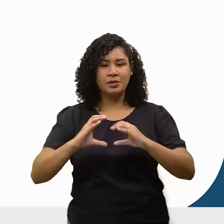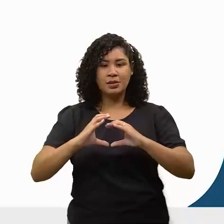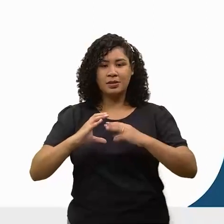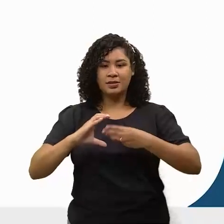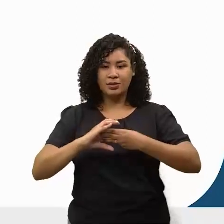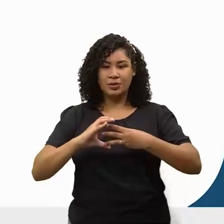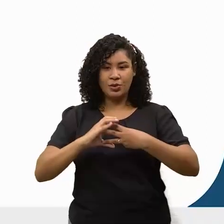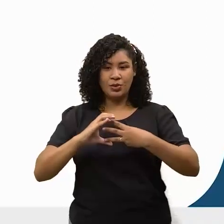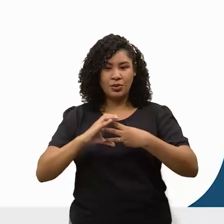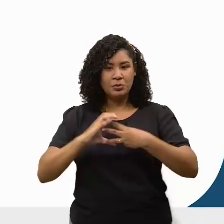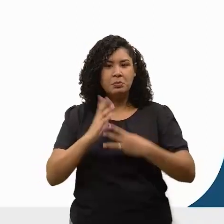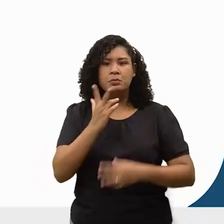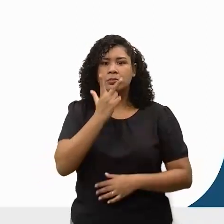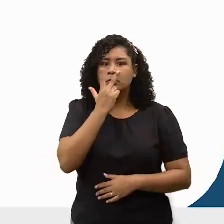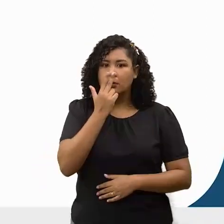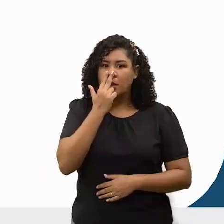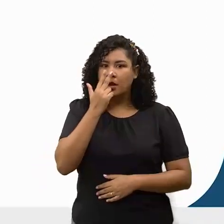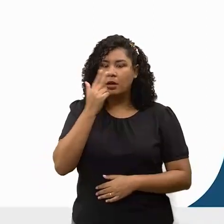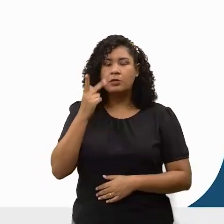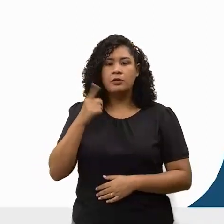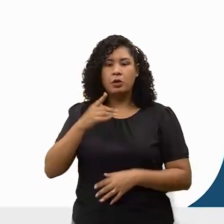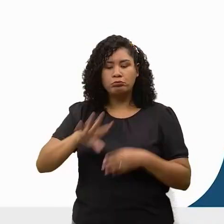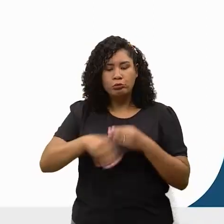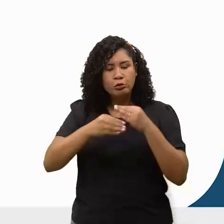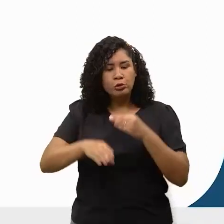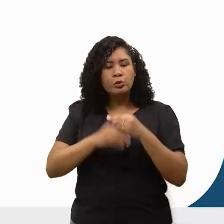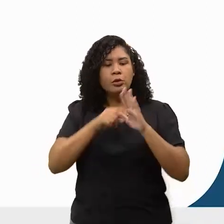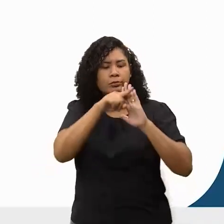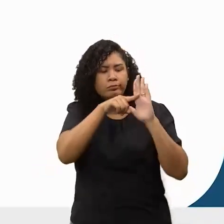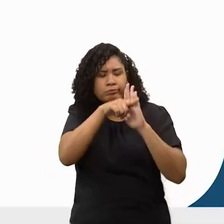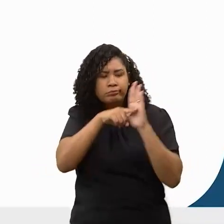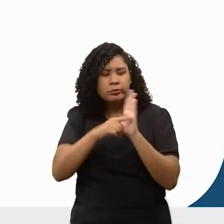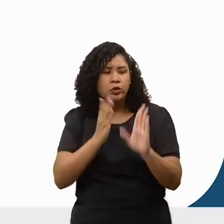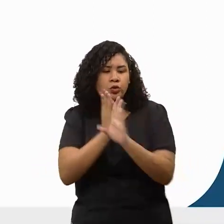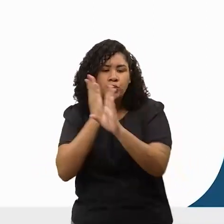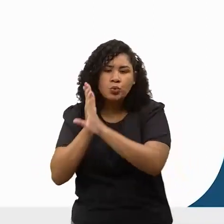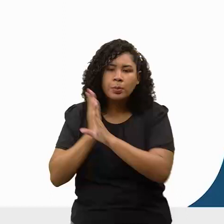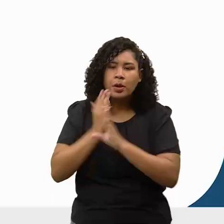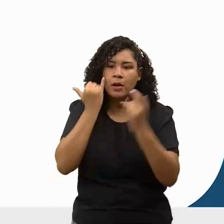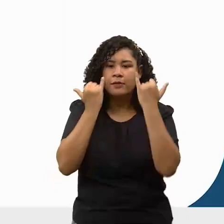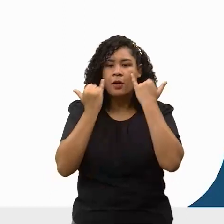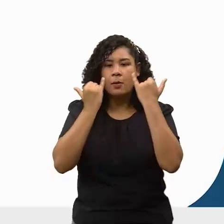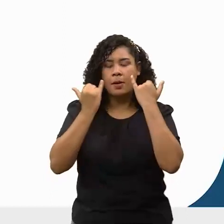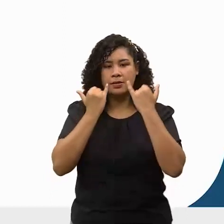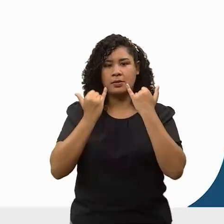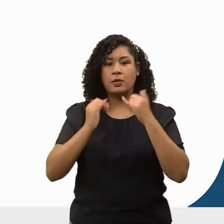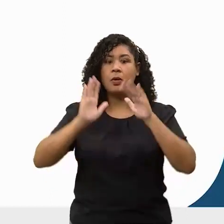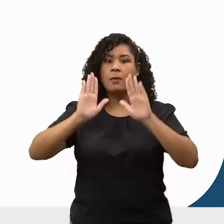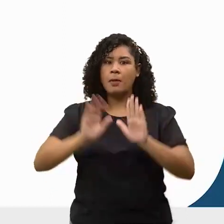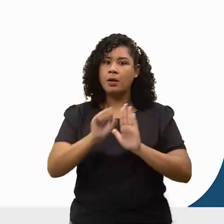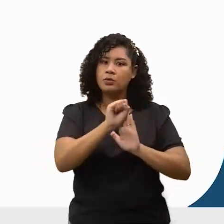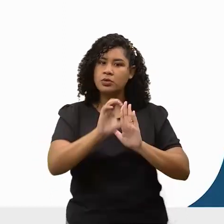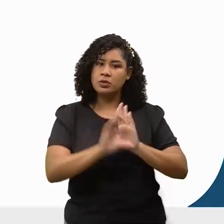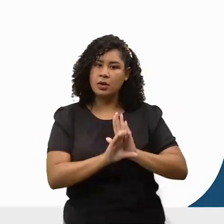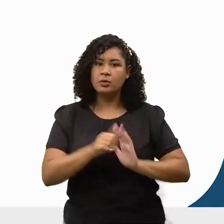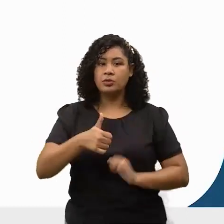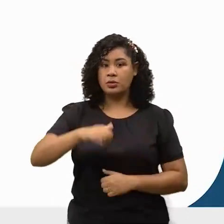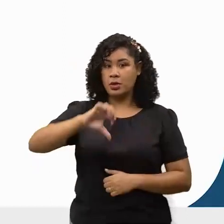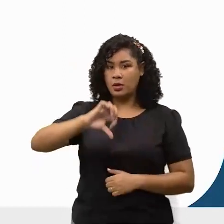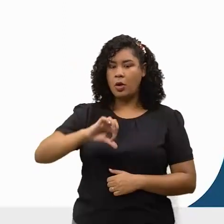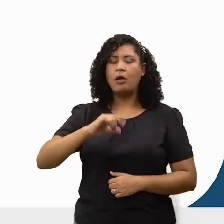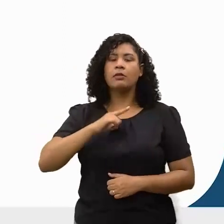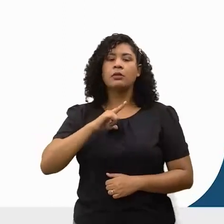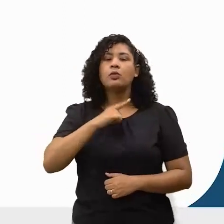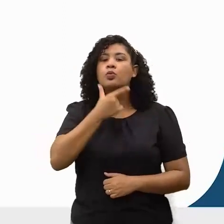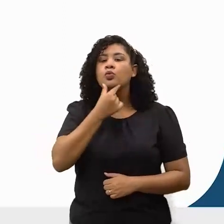microscópio. Na história, a partir do século XVIII e XIX, dois cientistas chamados de Theodor